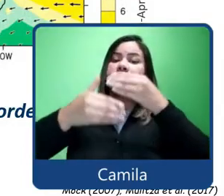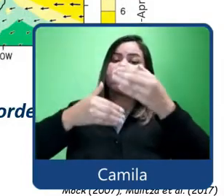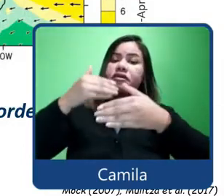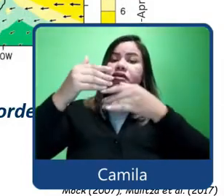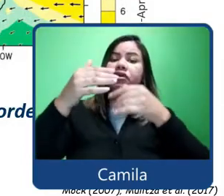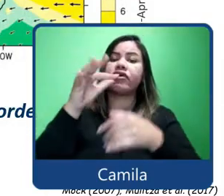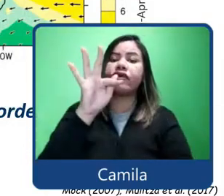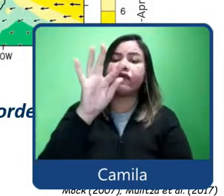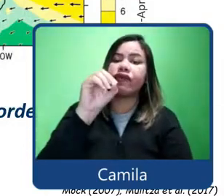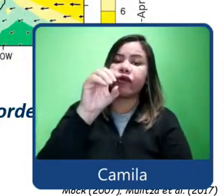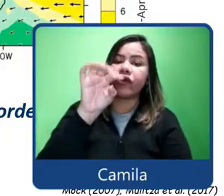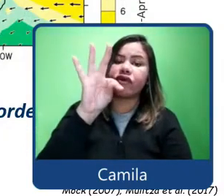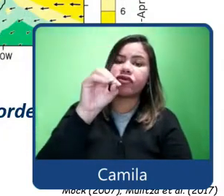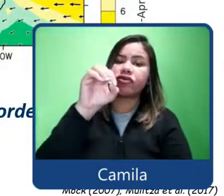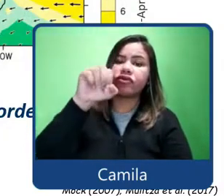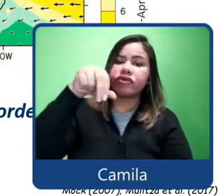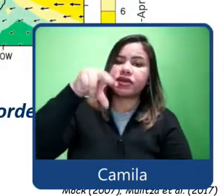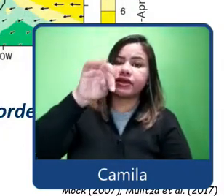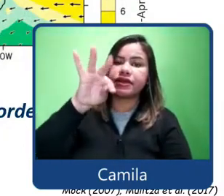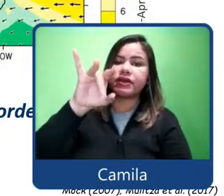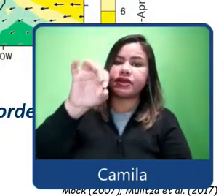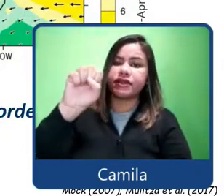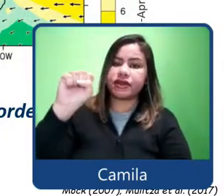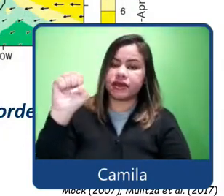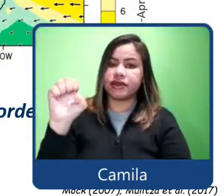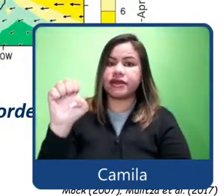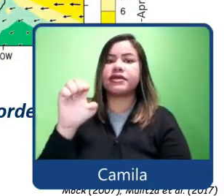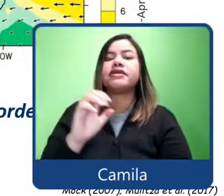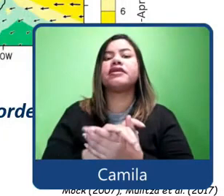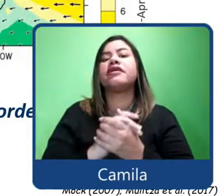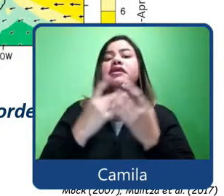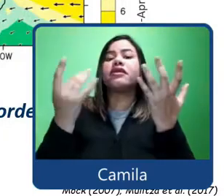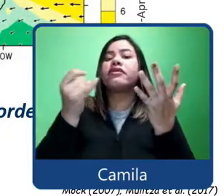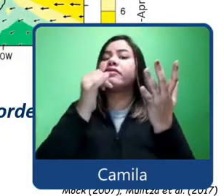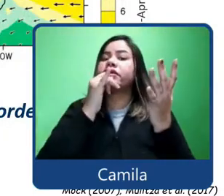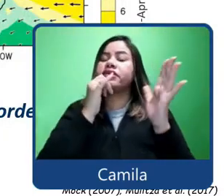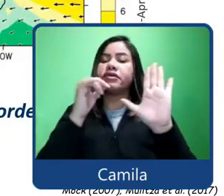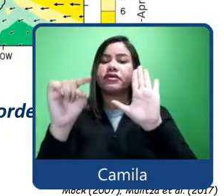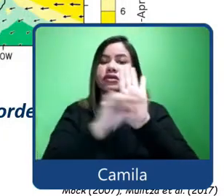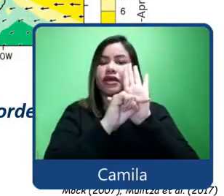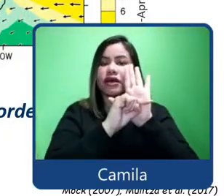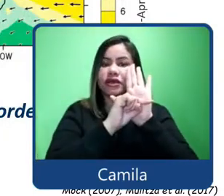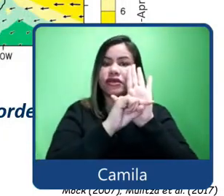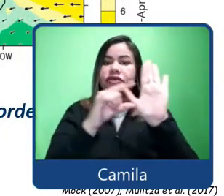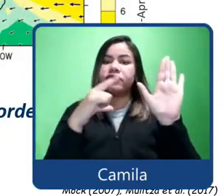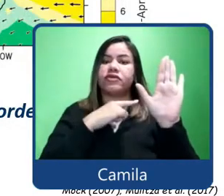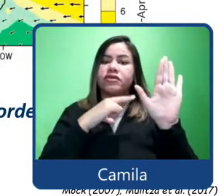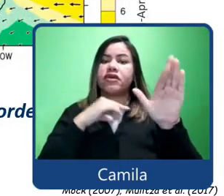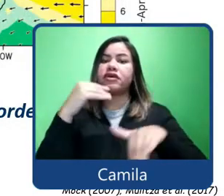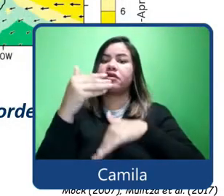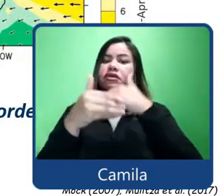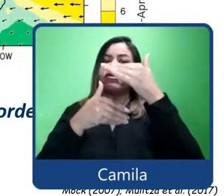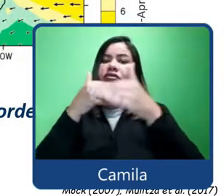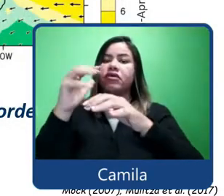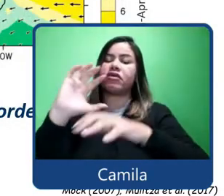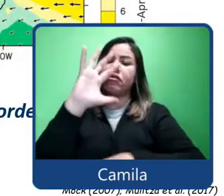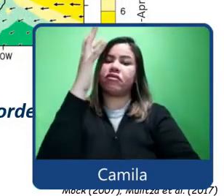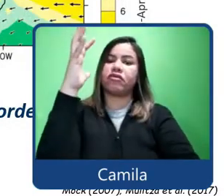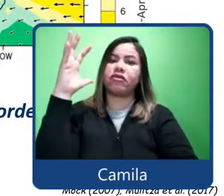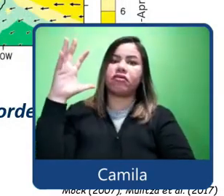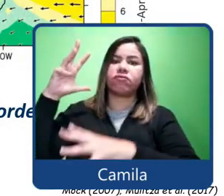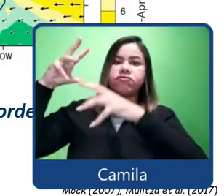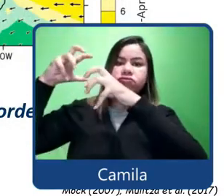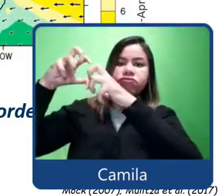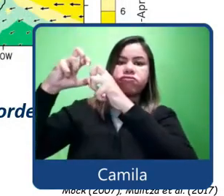nesta bacia. Conforme mais negativos os valores, maior a presença de floresta úmida. E conforme menos negativos os